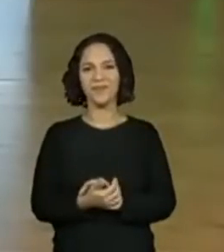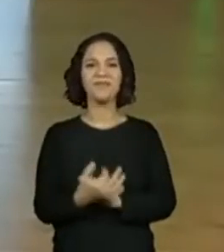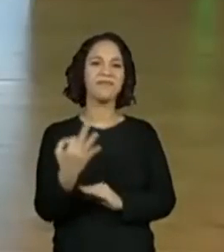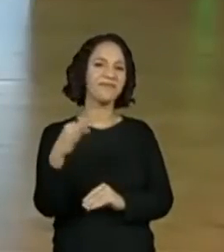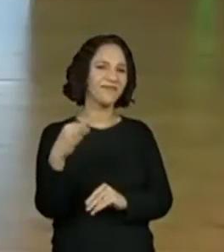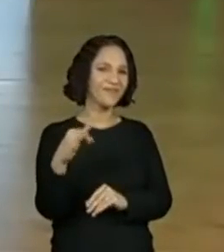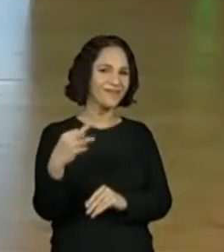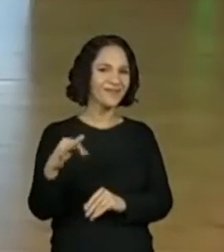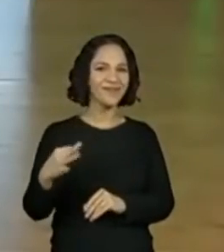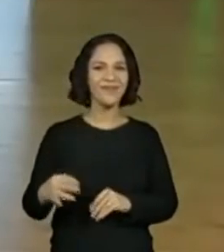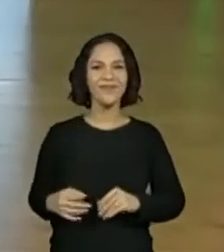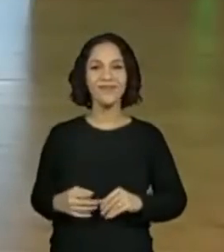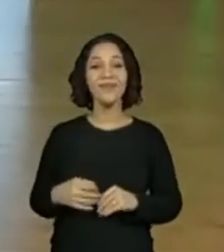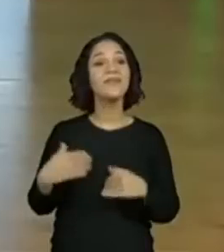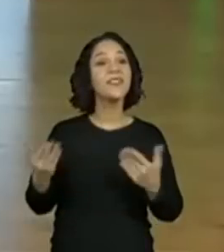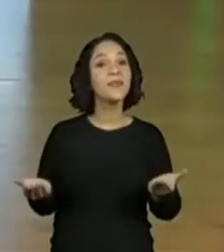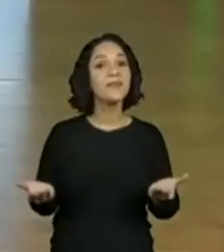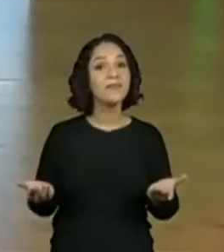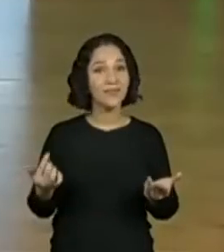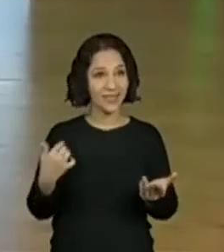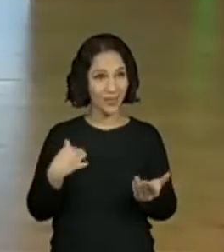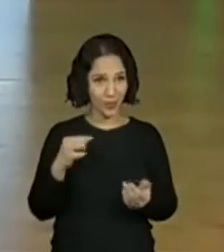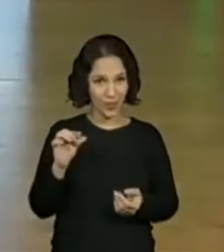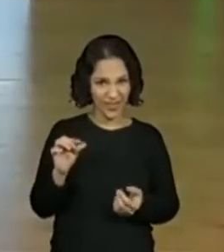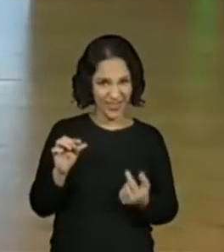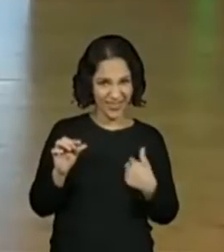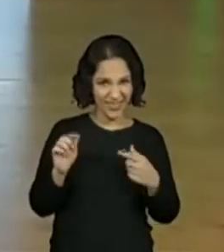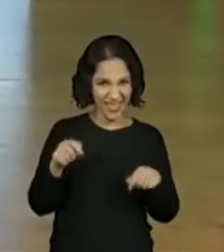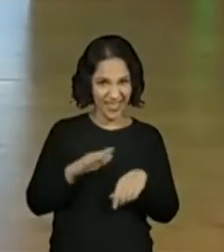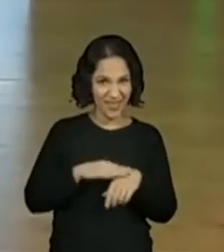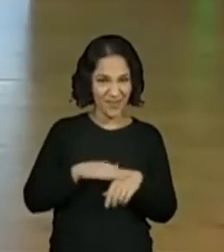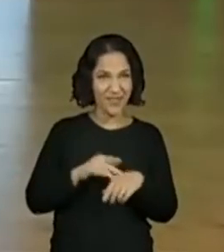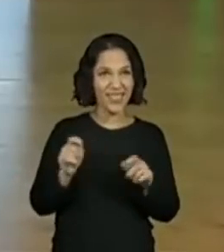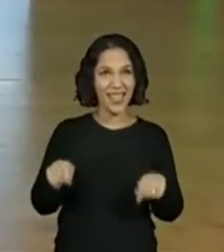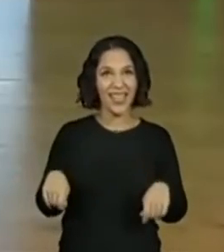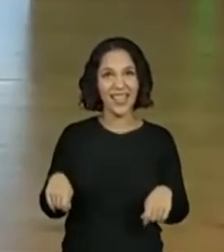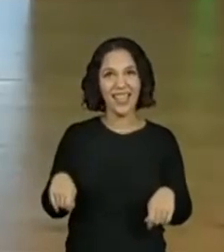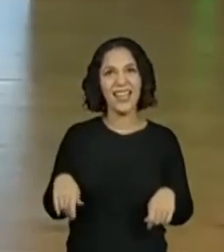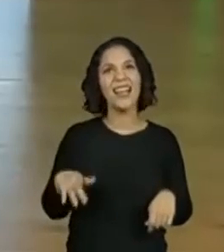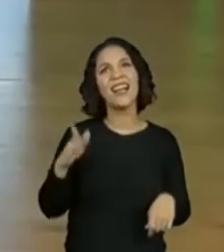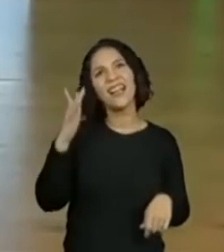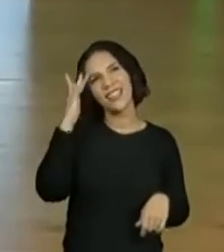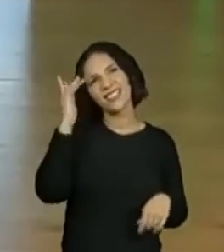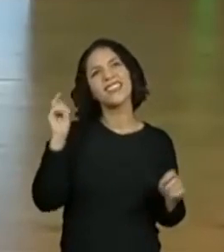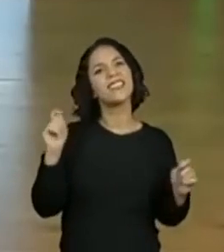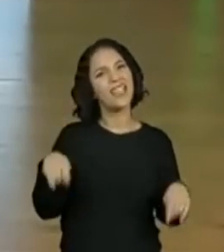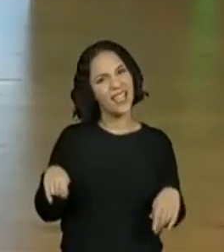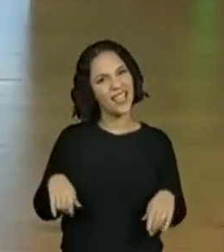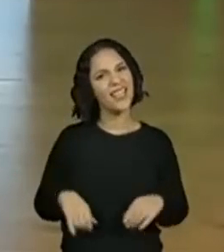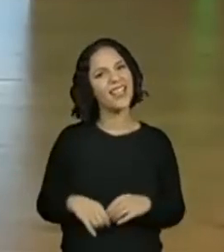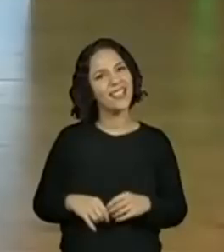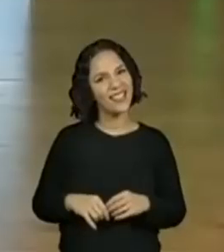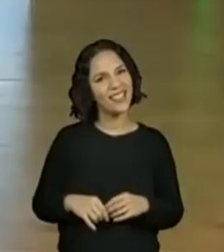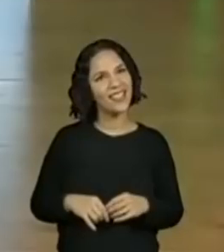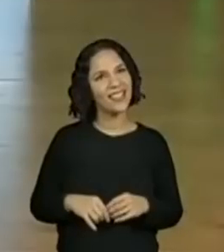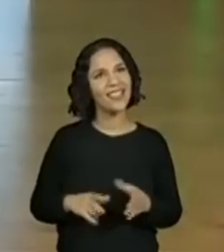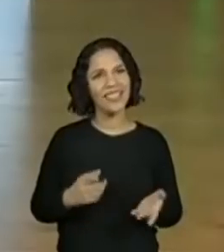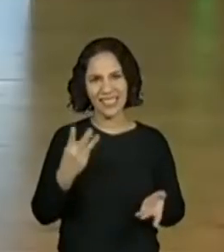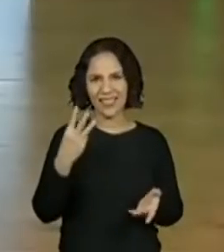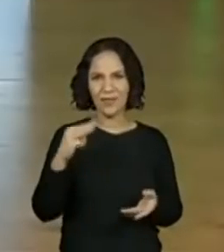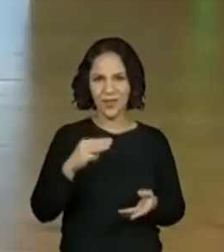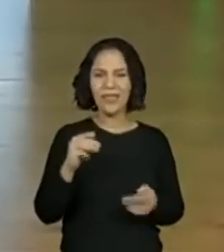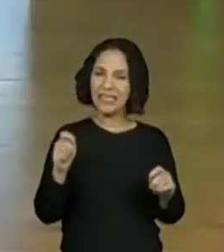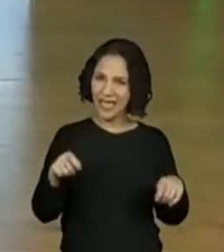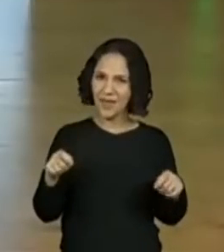Isso mesmo. E aí, eu faço um pouquinho? Dá tempo, será? Acho que... Será que dá? Três, acho que